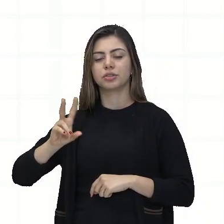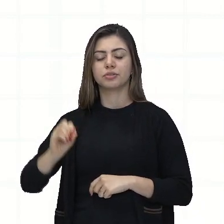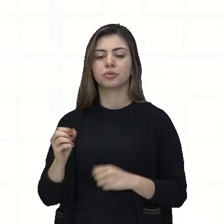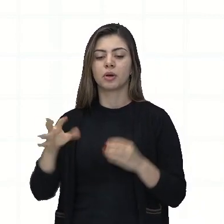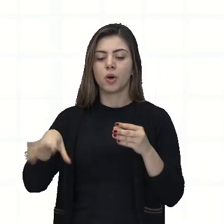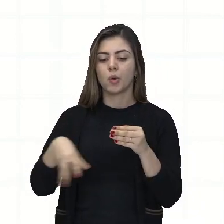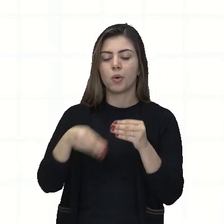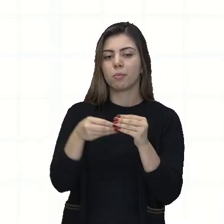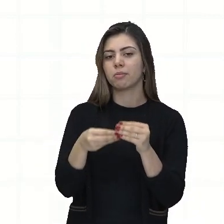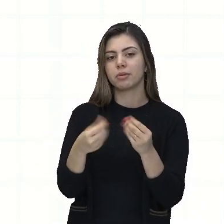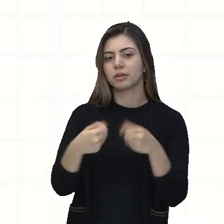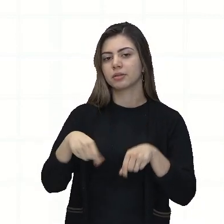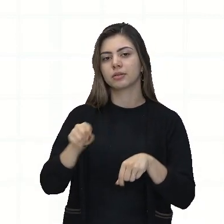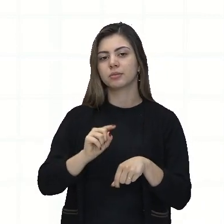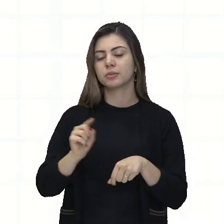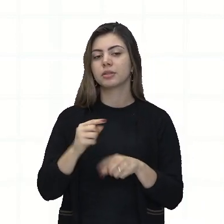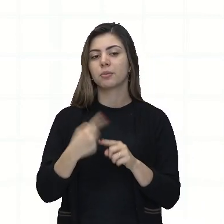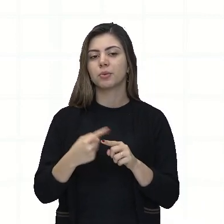tem esse significado.